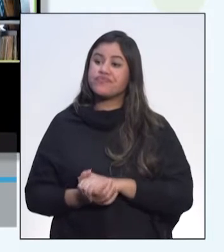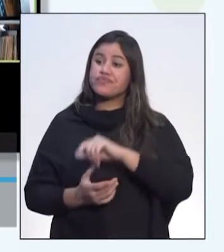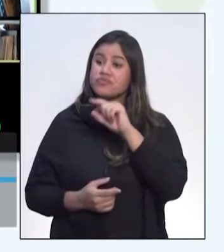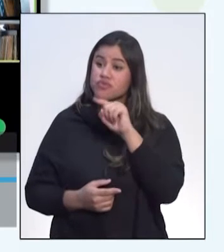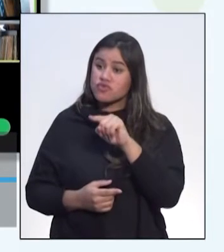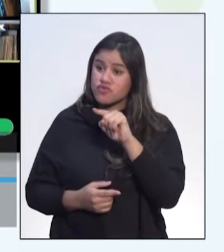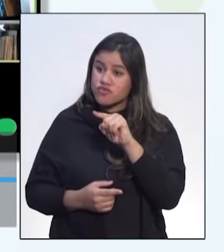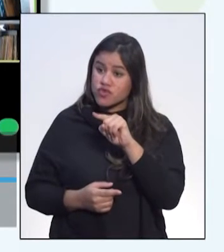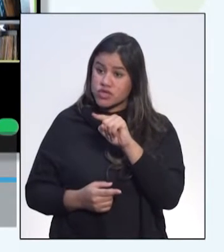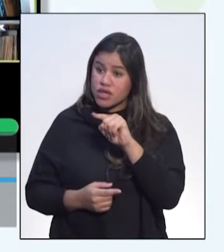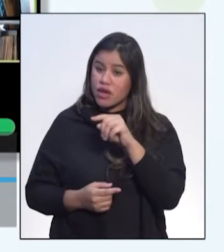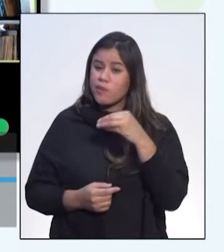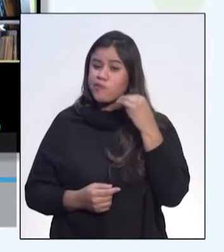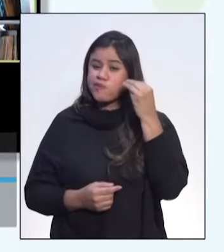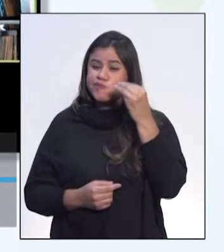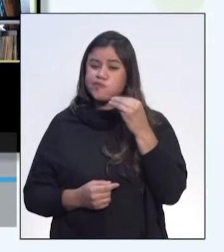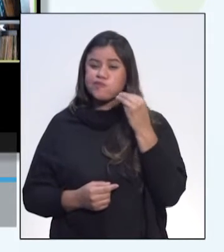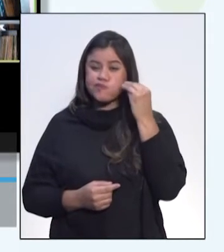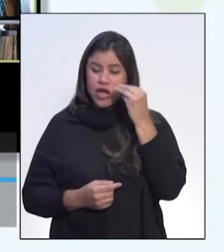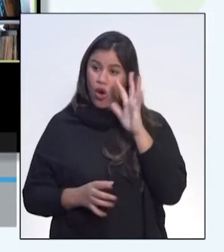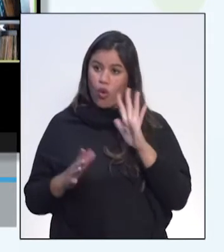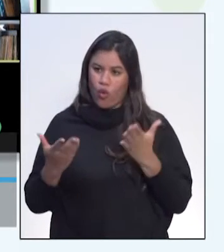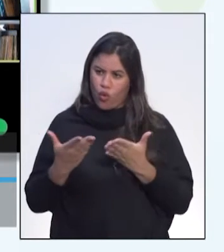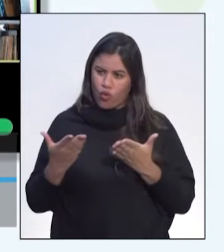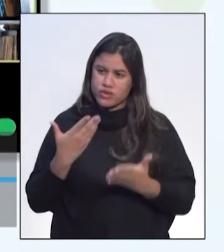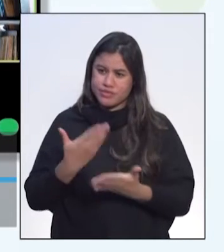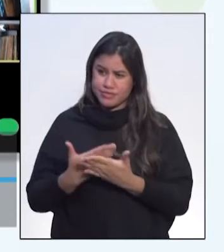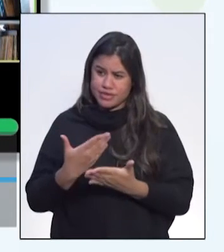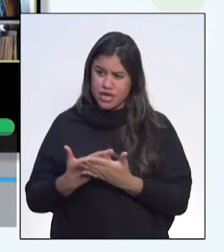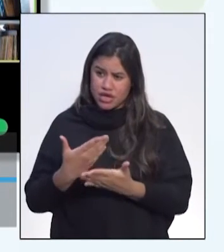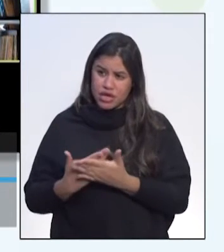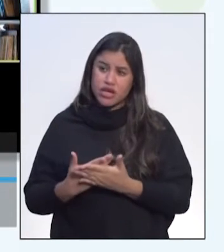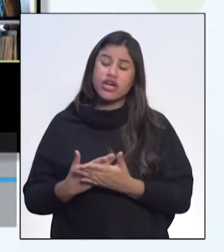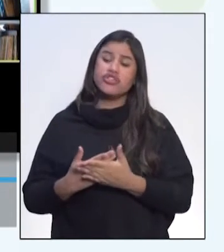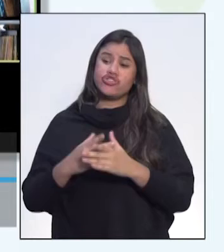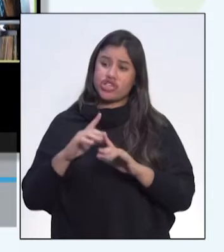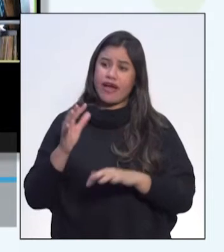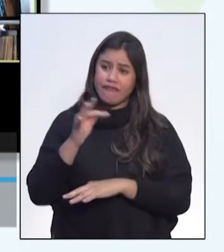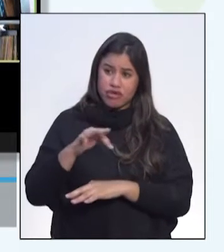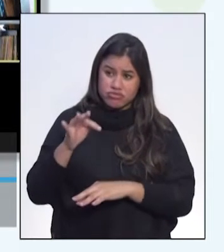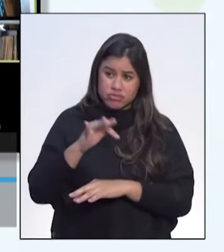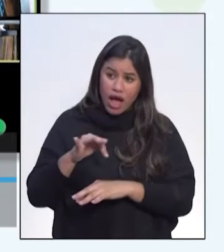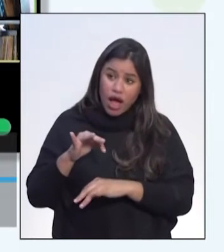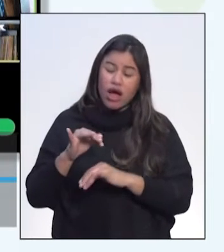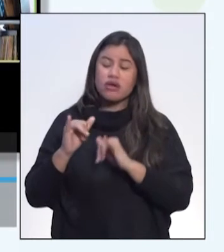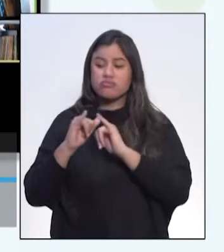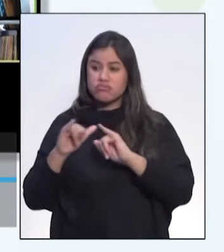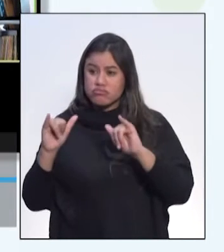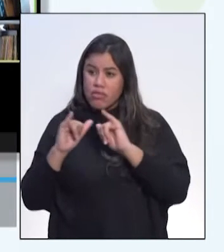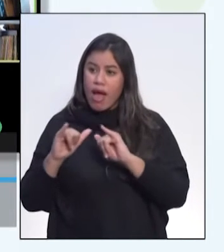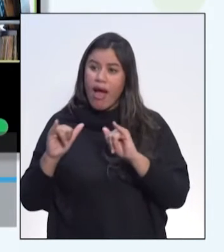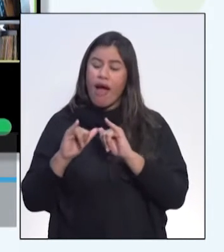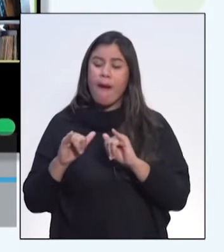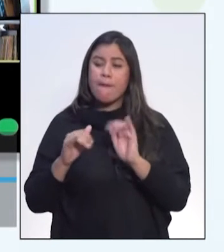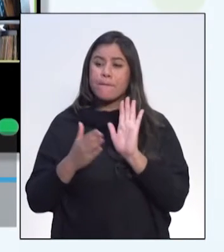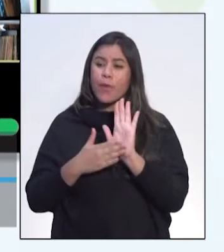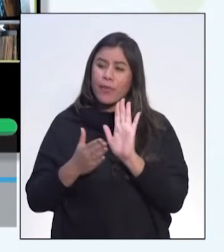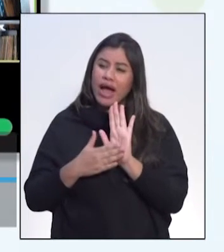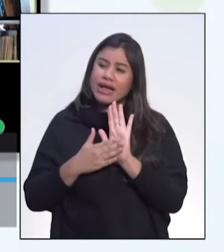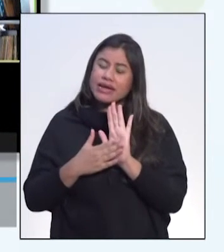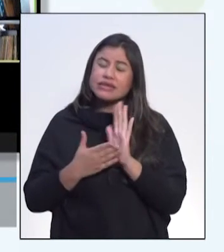você leva? Hoje você é estudante, você está no primeiro período de publicidade e propaganda, né? O que você